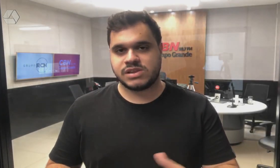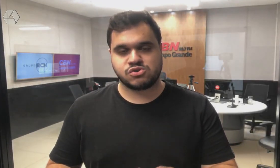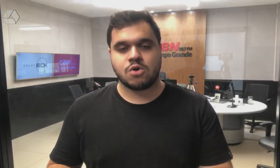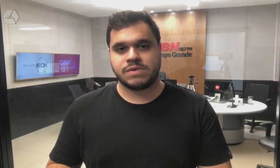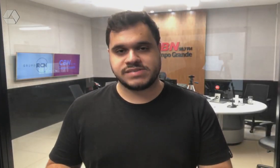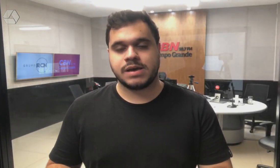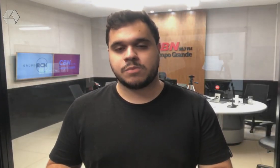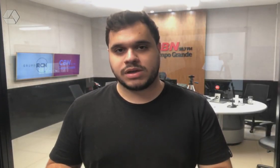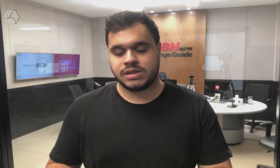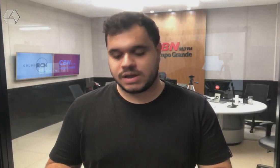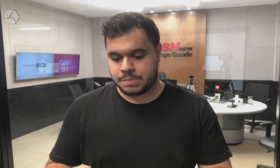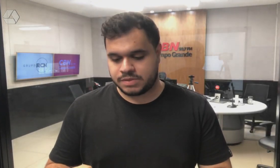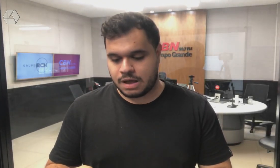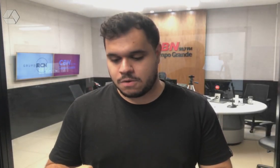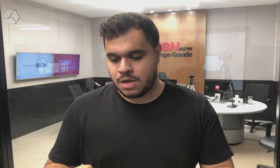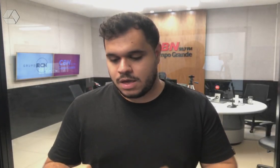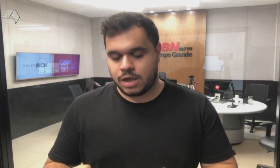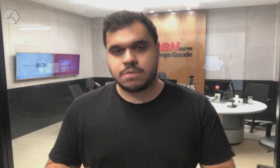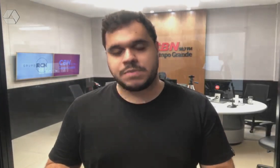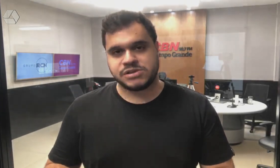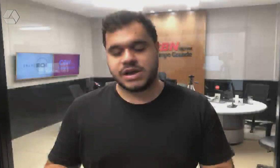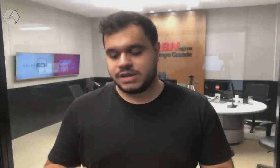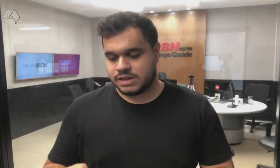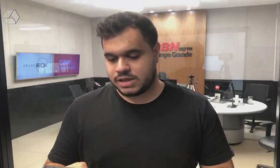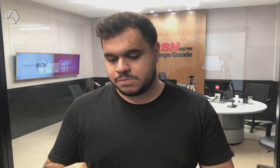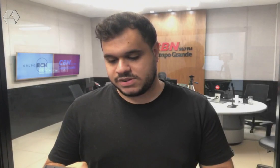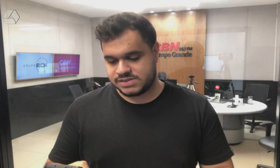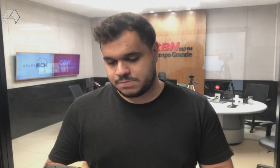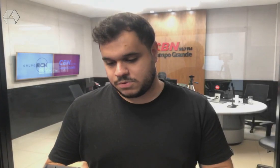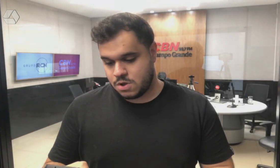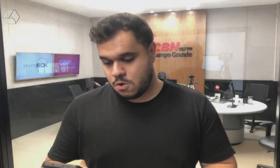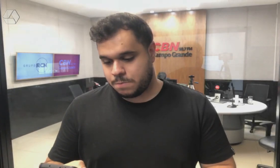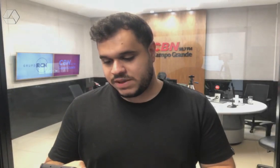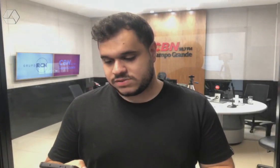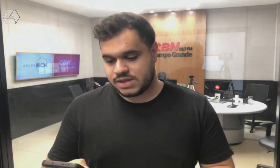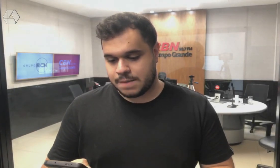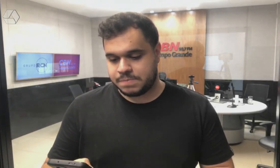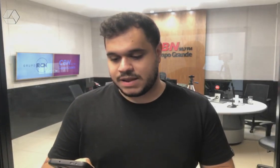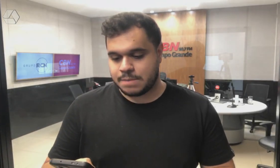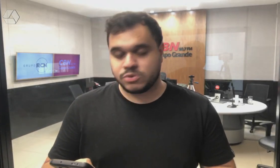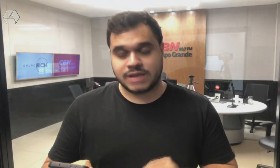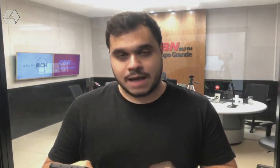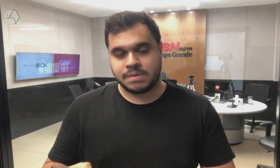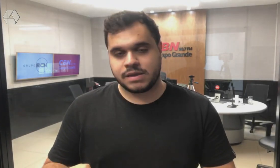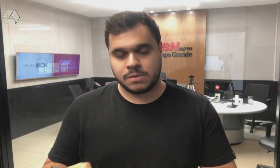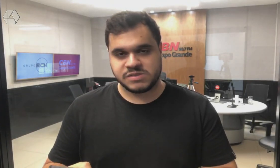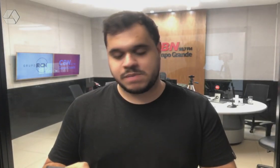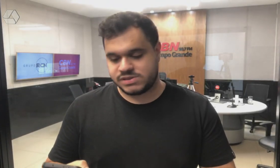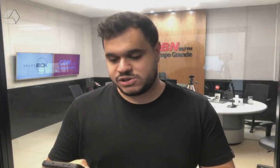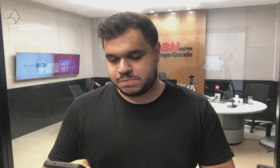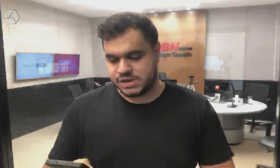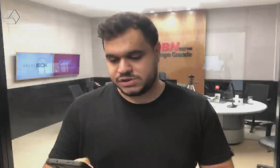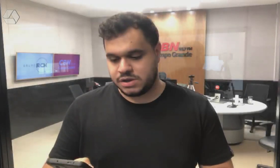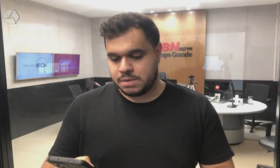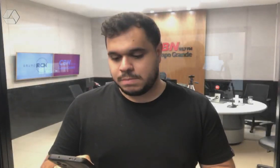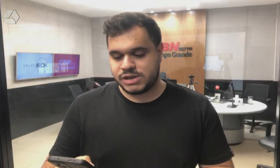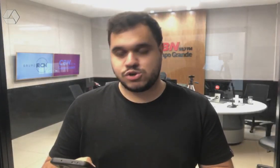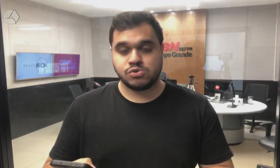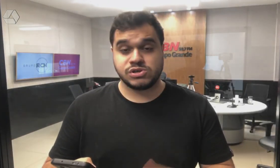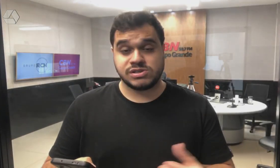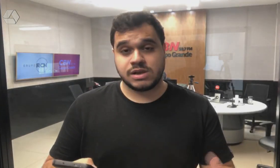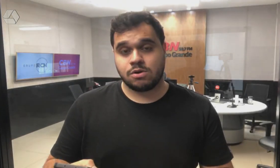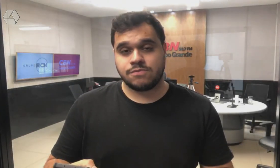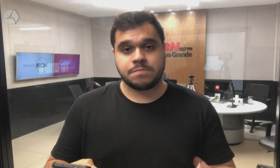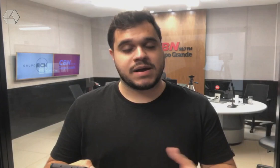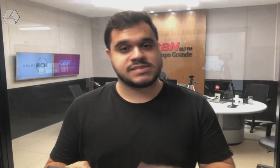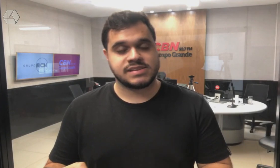levar para vocês só um exemplo aqui da capital. Em uma peixaria daqui, por exemplo, o preço da piramutaba, que é uma espécie de peixe,